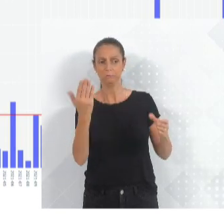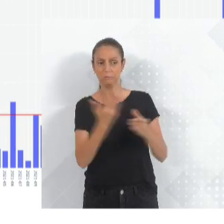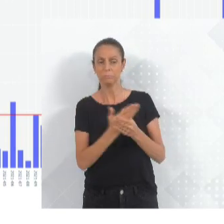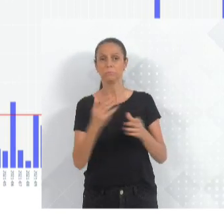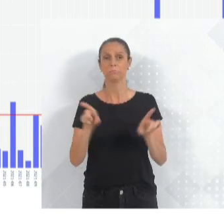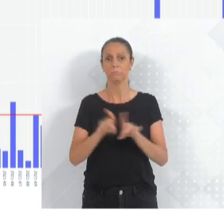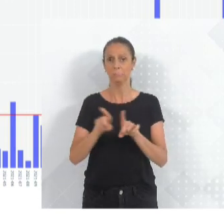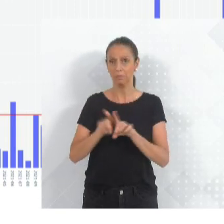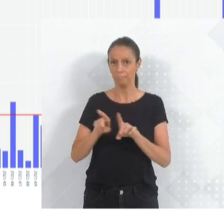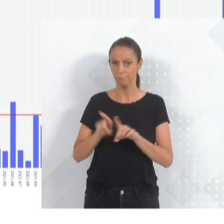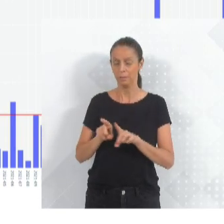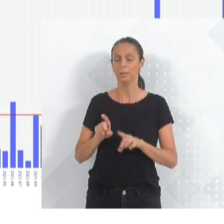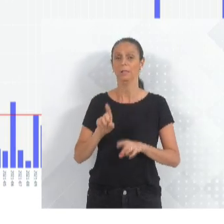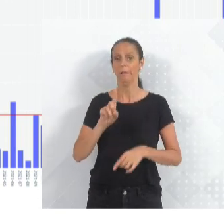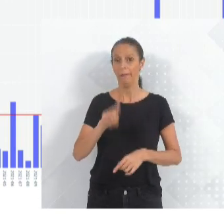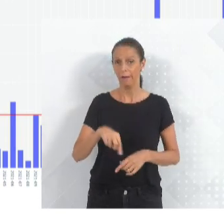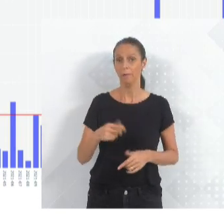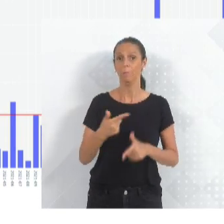são contratos que